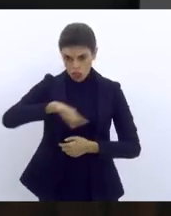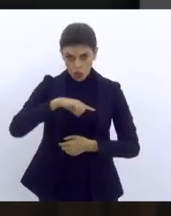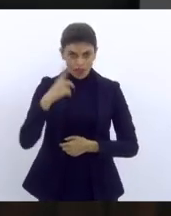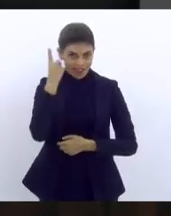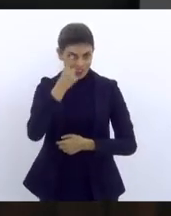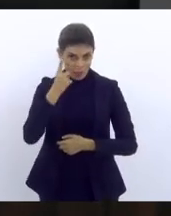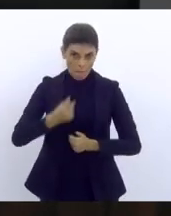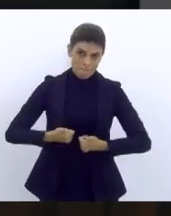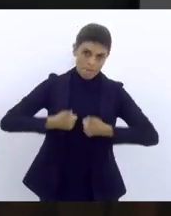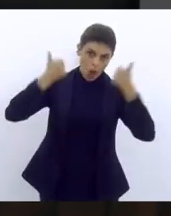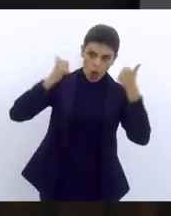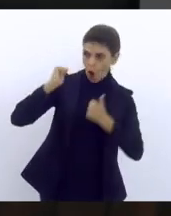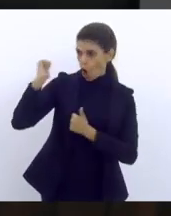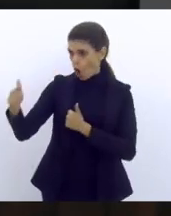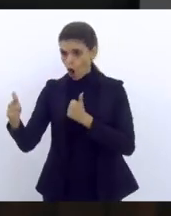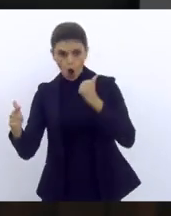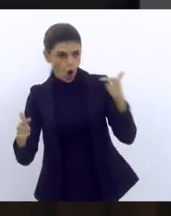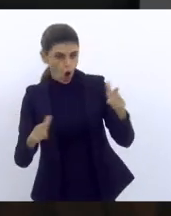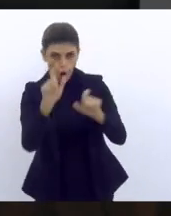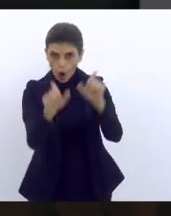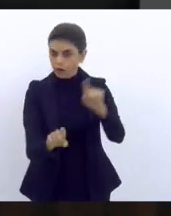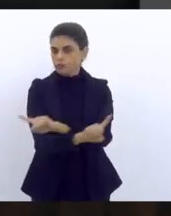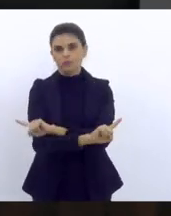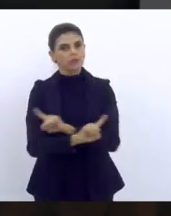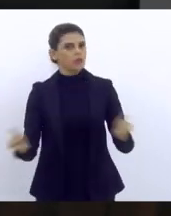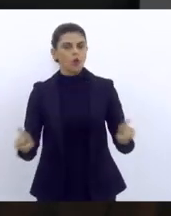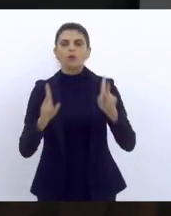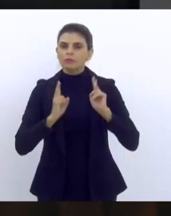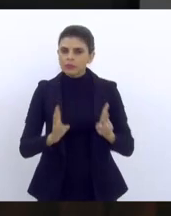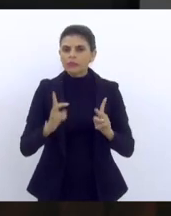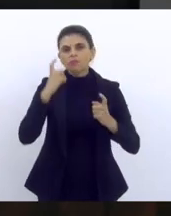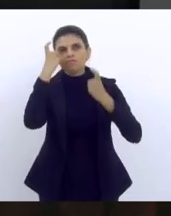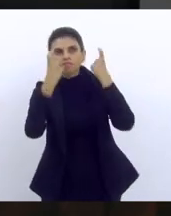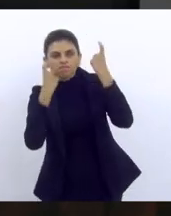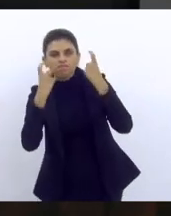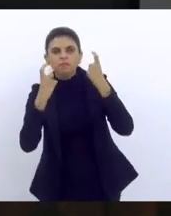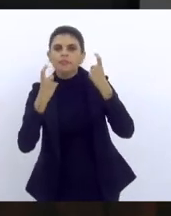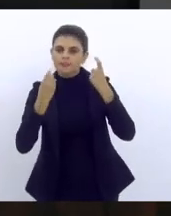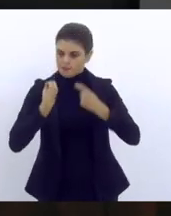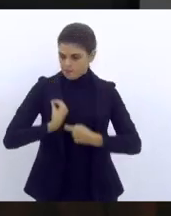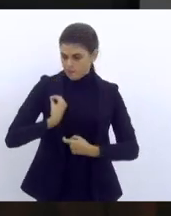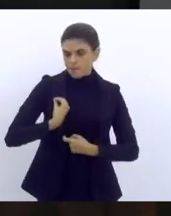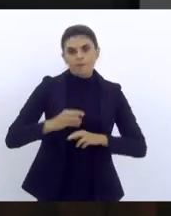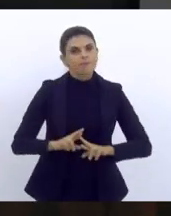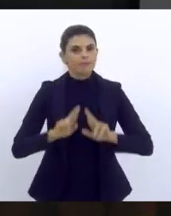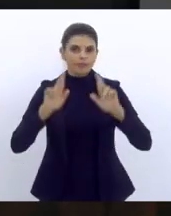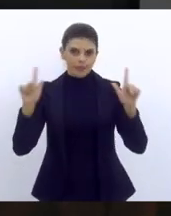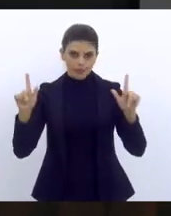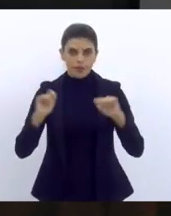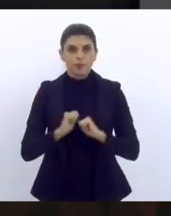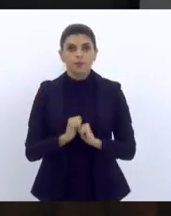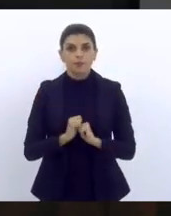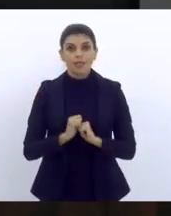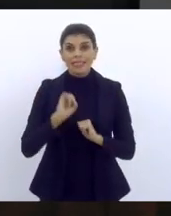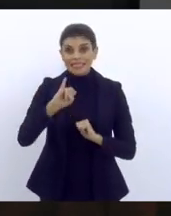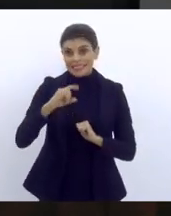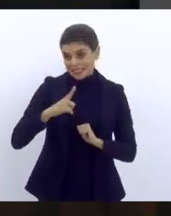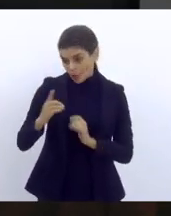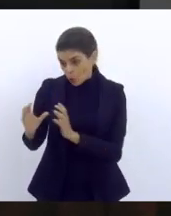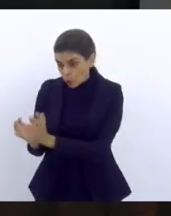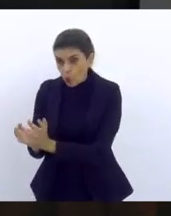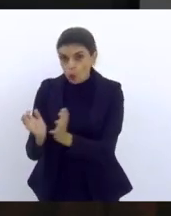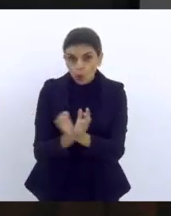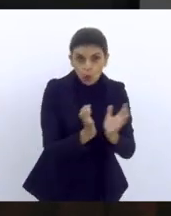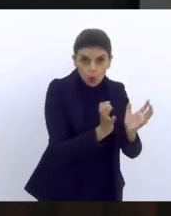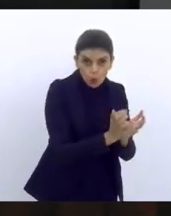do que ninguém, mas nós sempre queremos e procuramos ser diferentes. E quando nós procuramos trazer esses grupos que aqui se